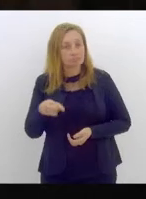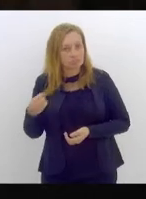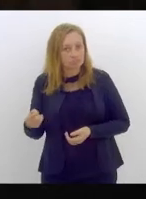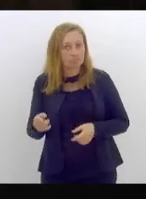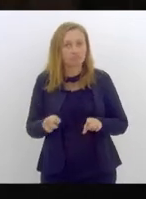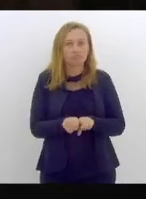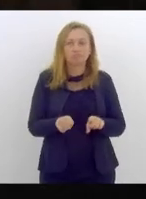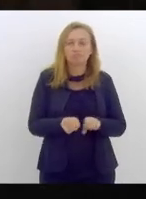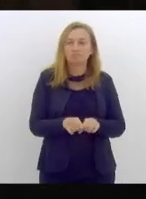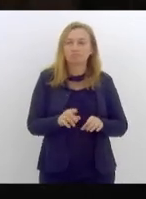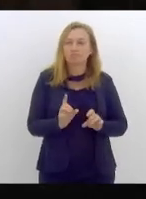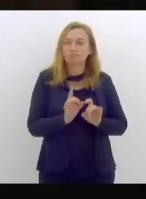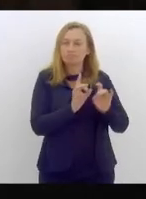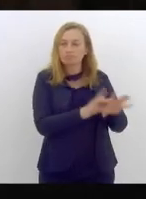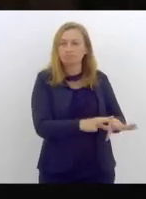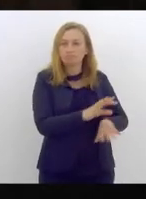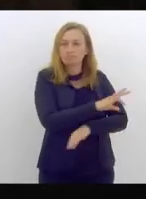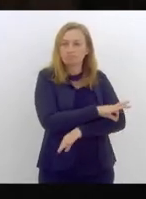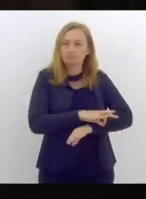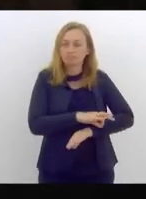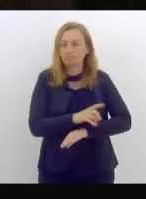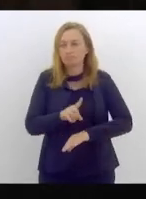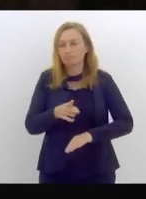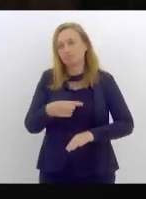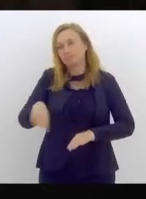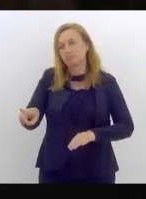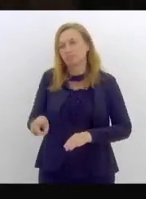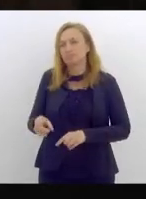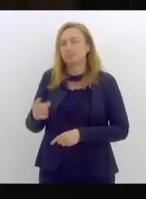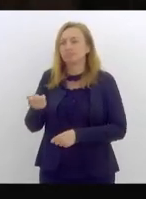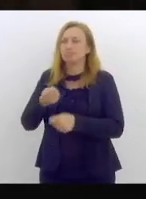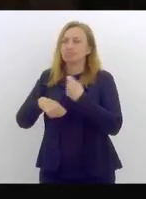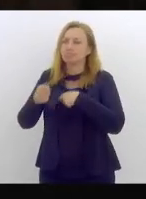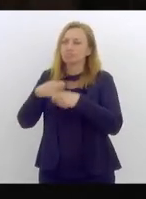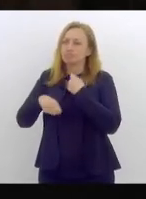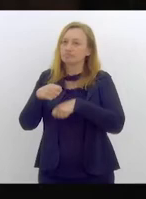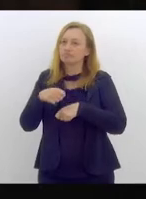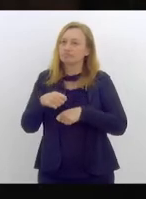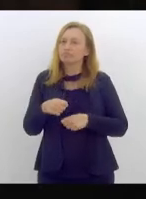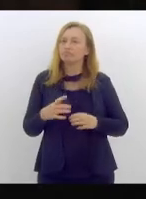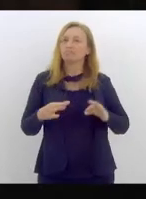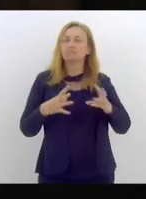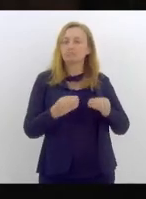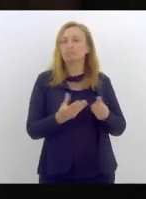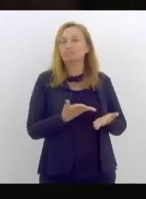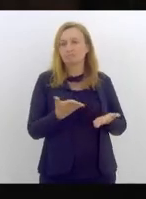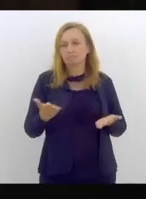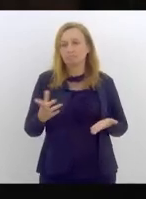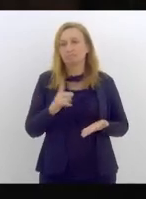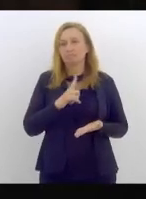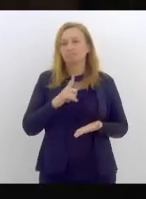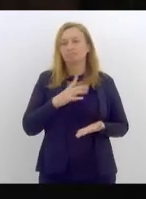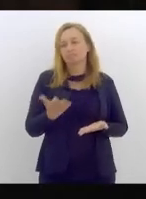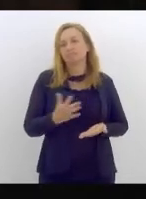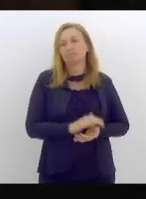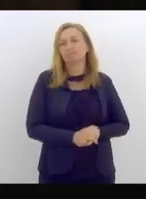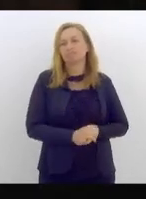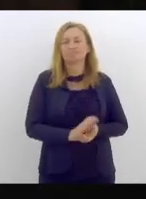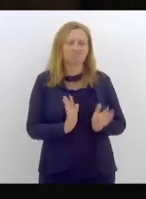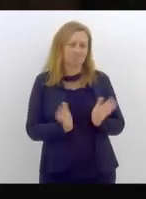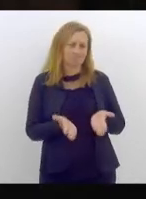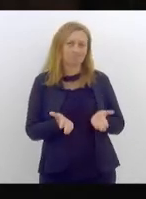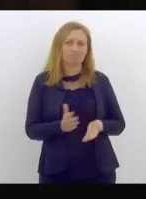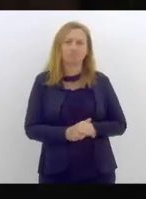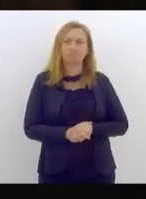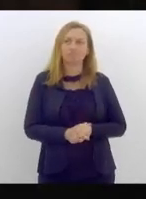largava engenharia ia pra economia ou seja havia tudo isso daí então era agora agora